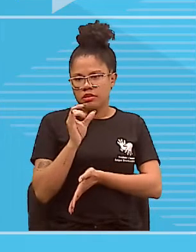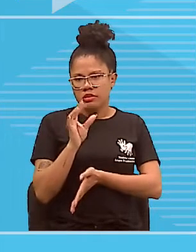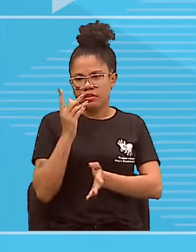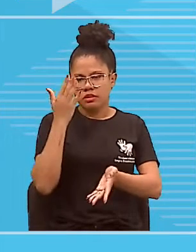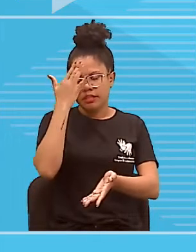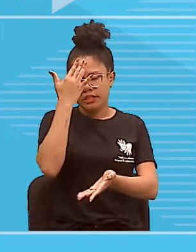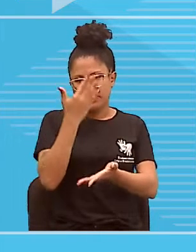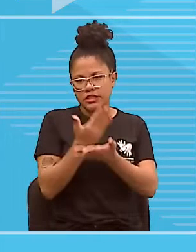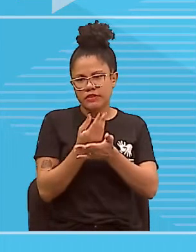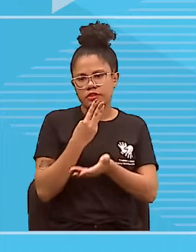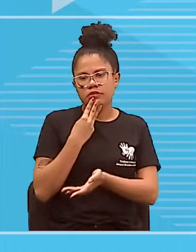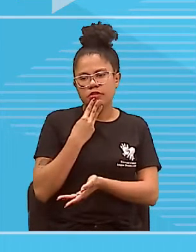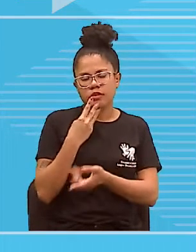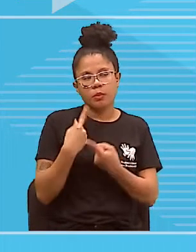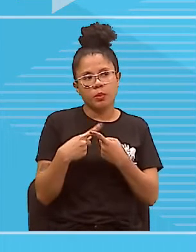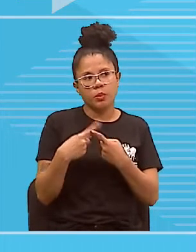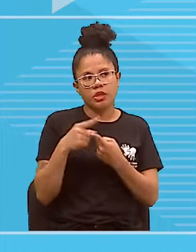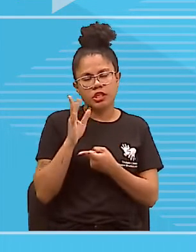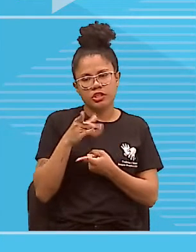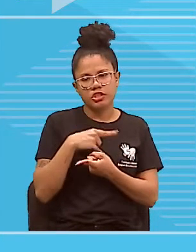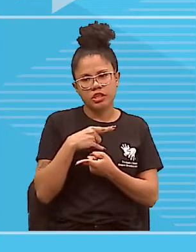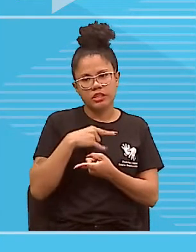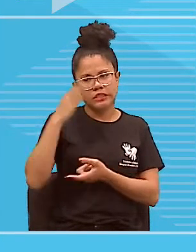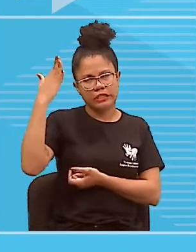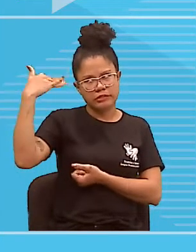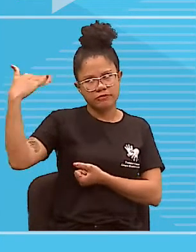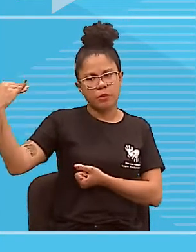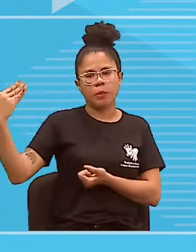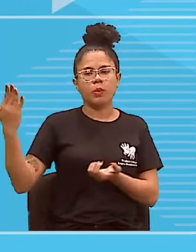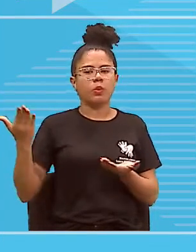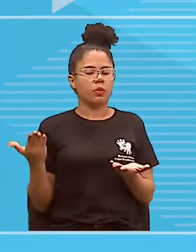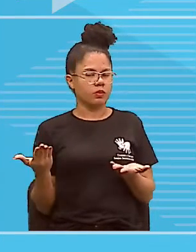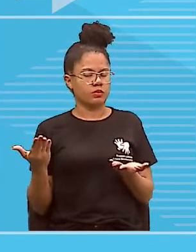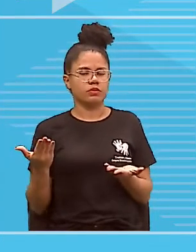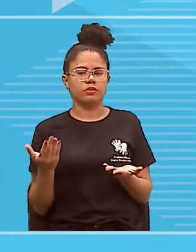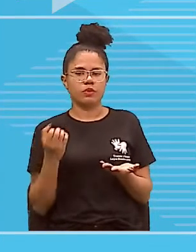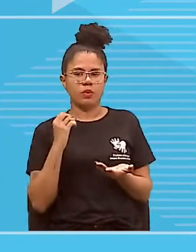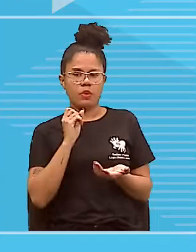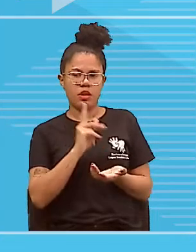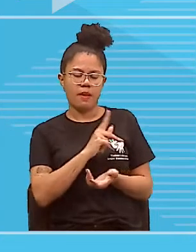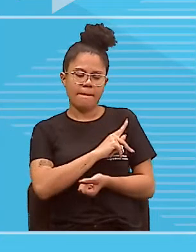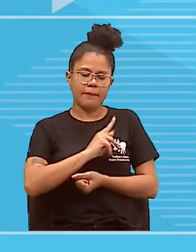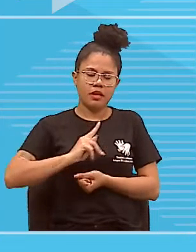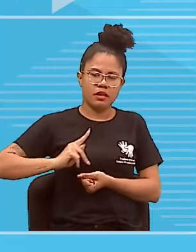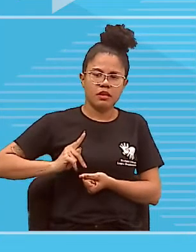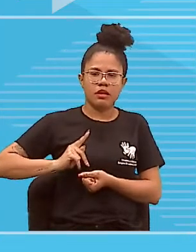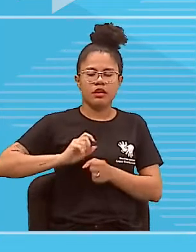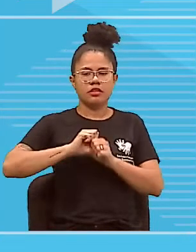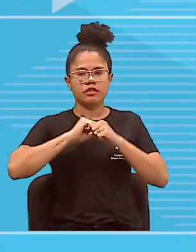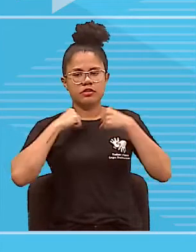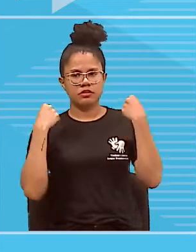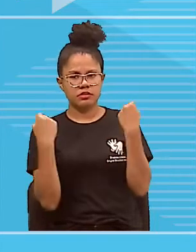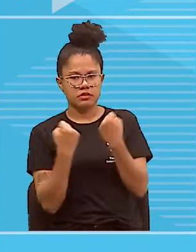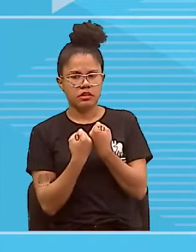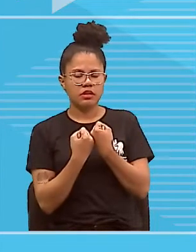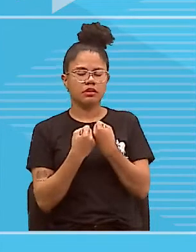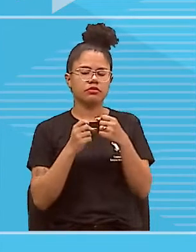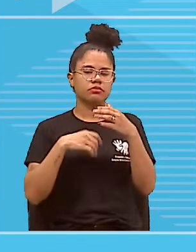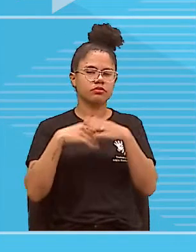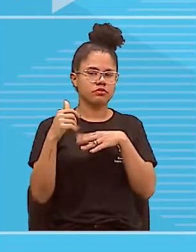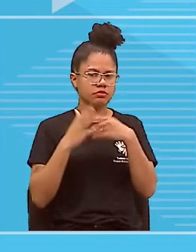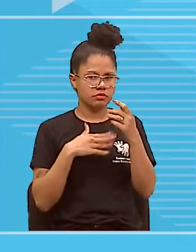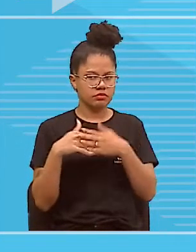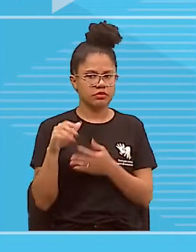ele tinha já um renome era presidente de uma sociedade de cientistas